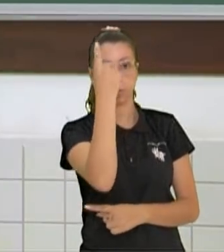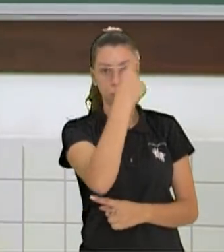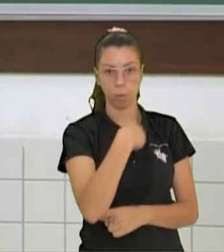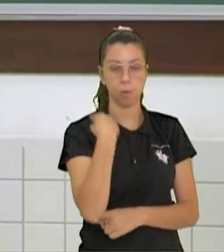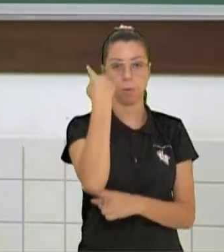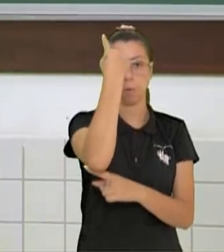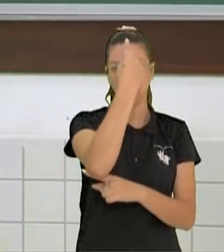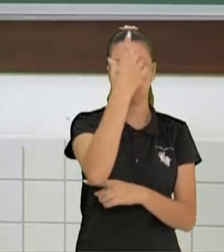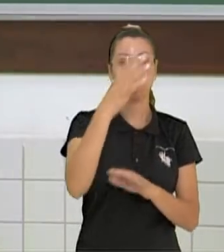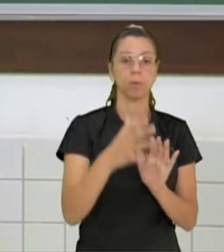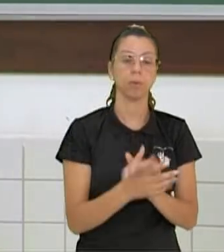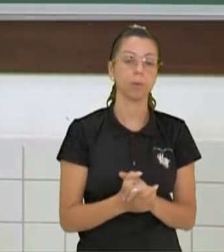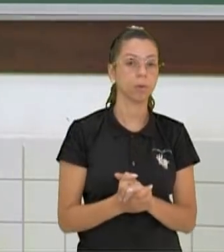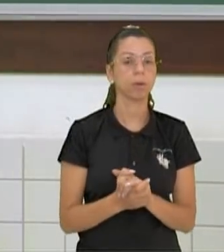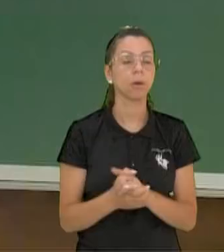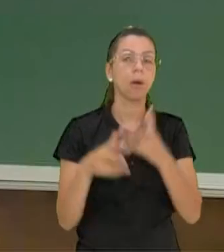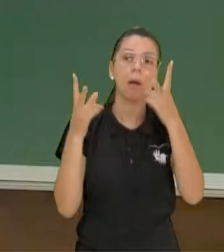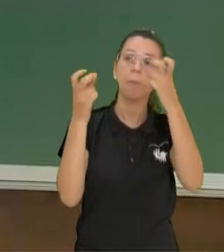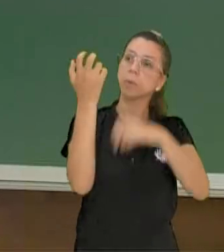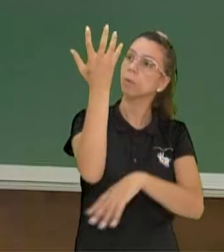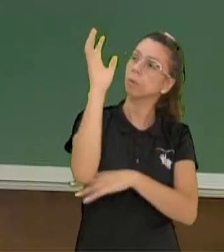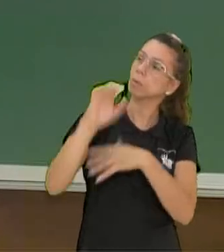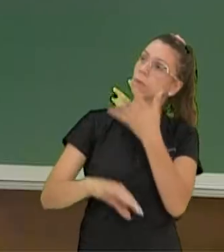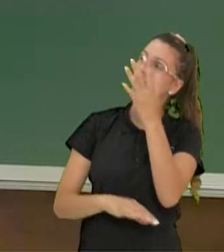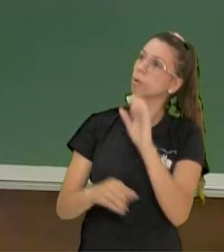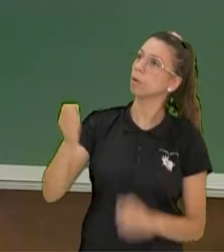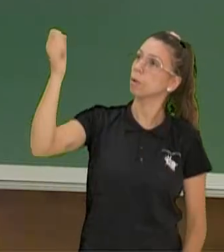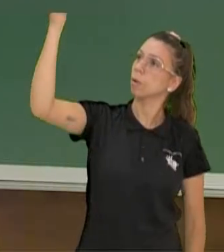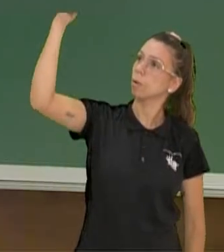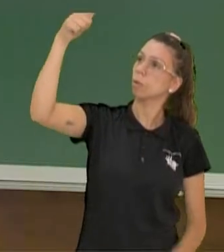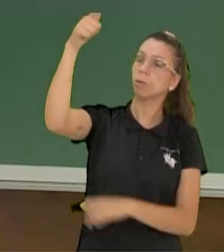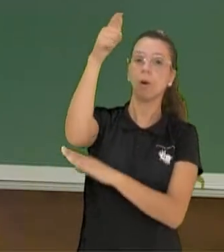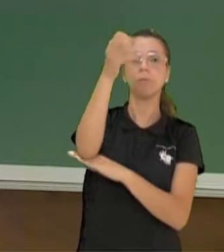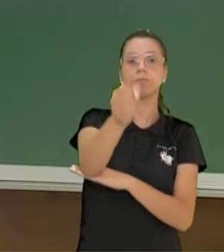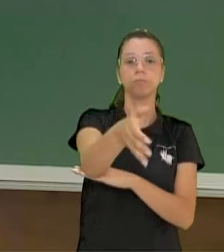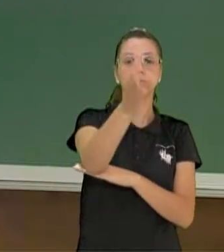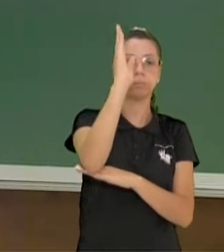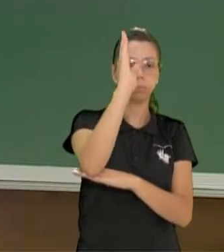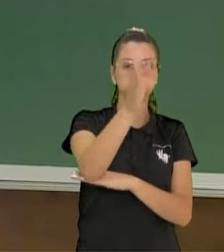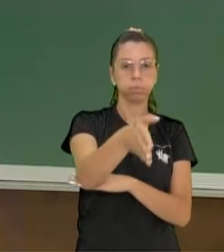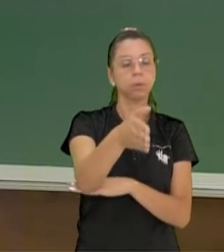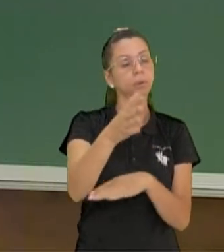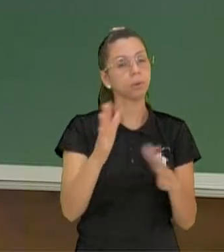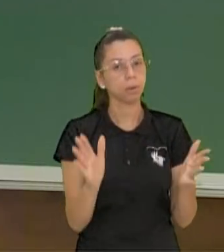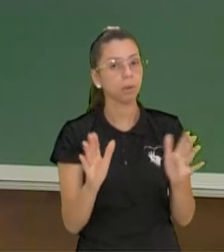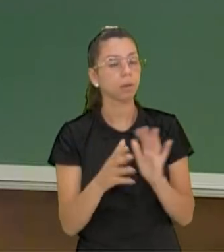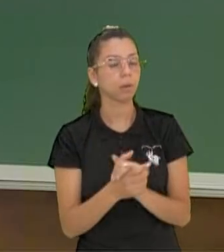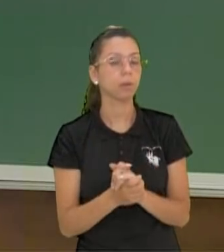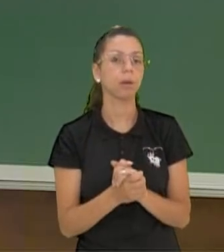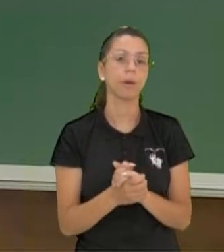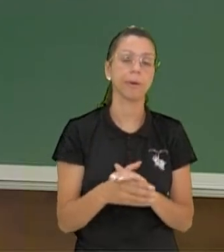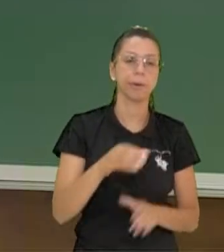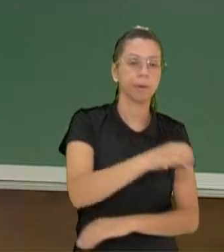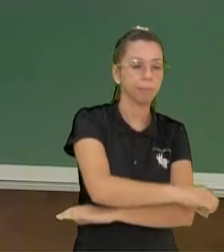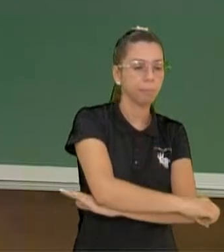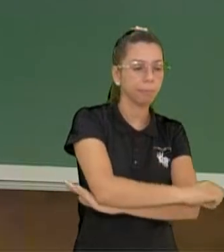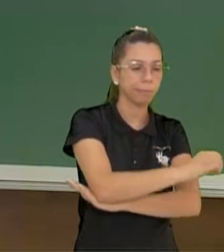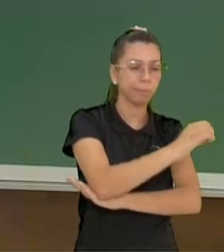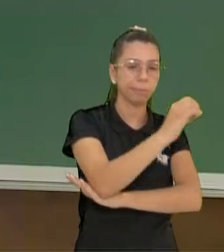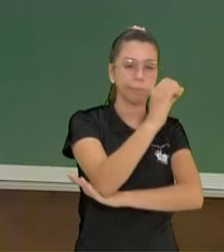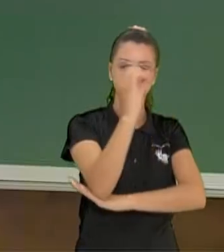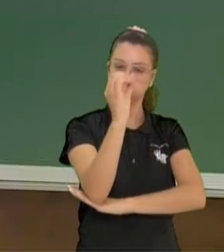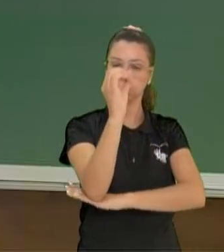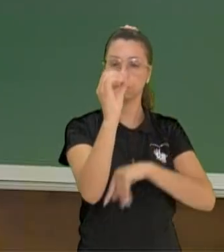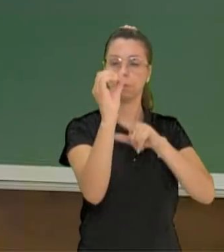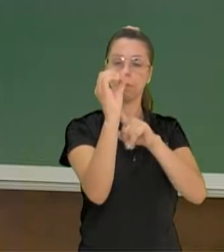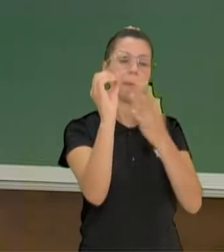observando a natureza, observando que o sol ficava no centro, e a partir daquilo que o homem começou a colocar, realmente, nesse